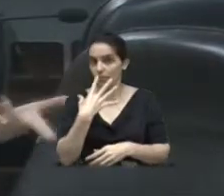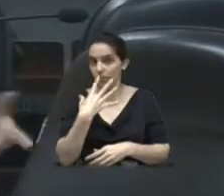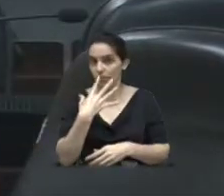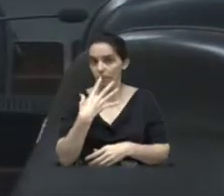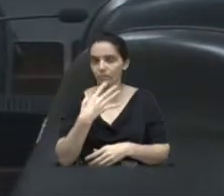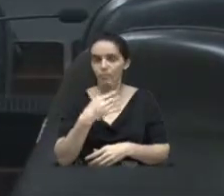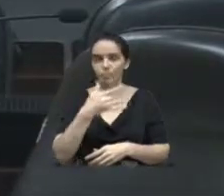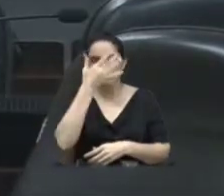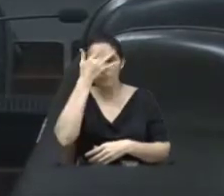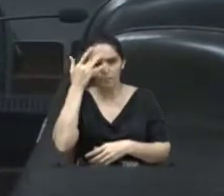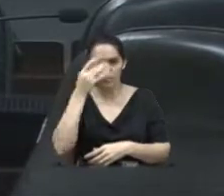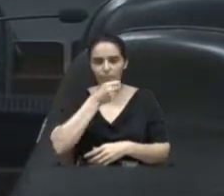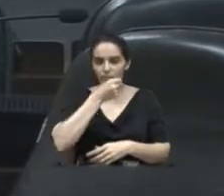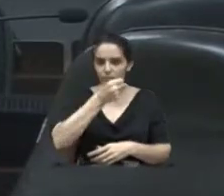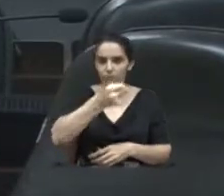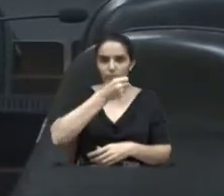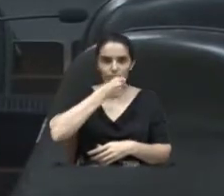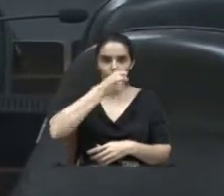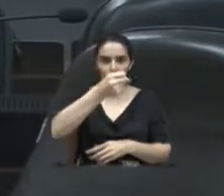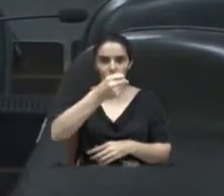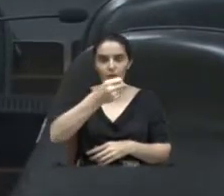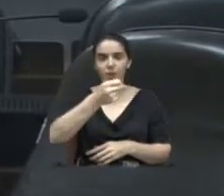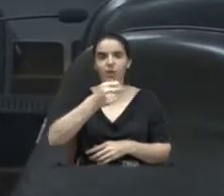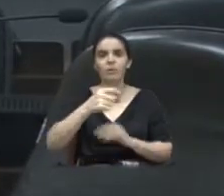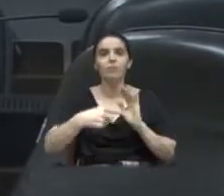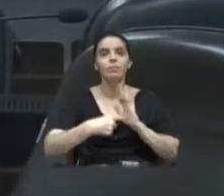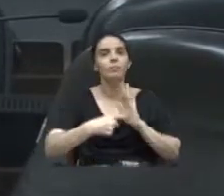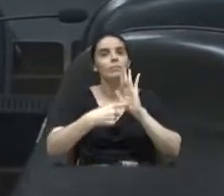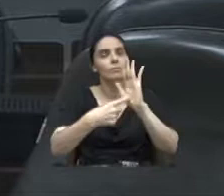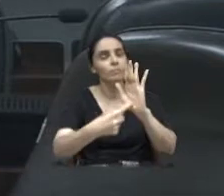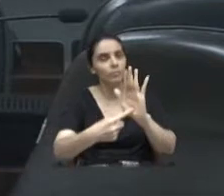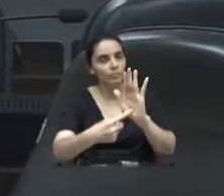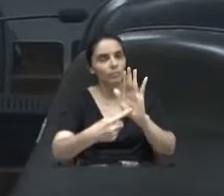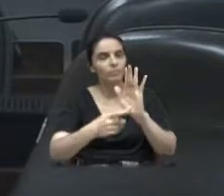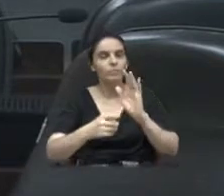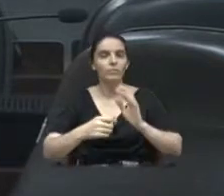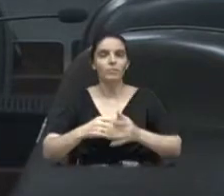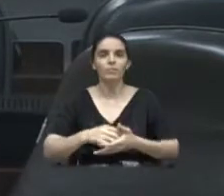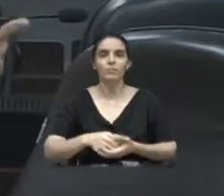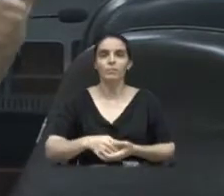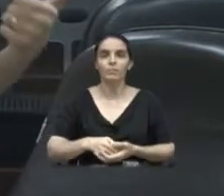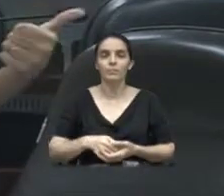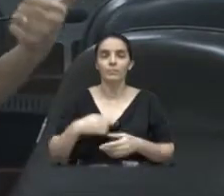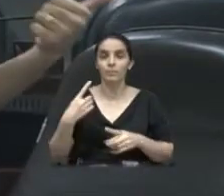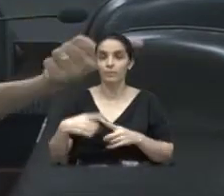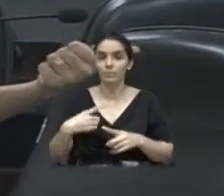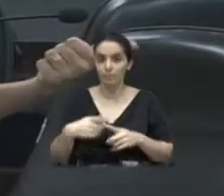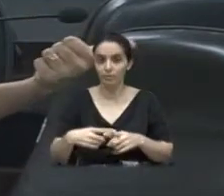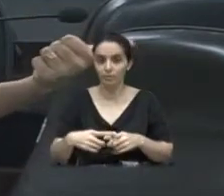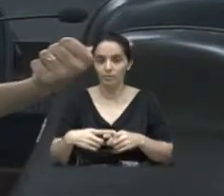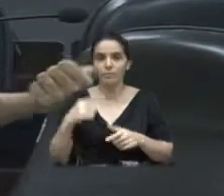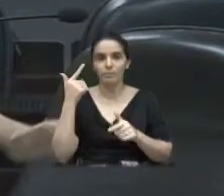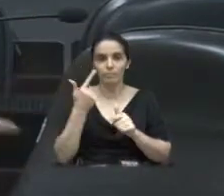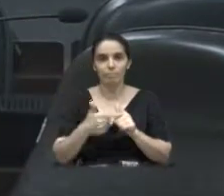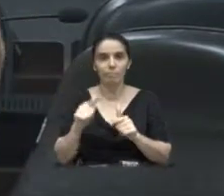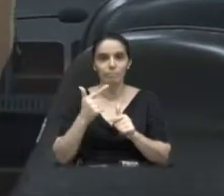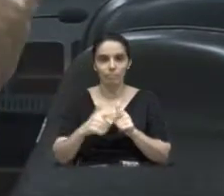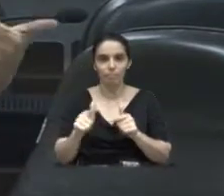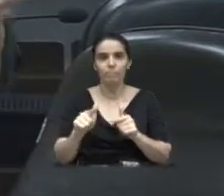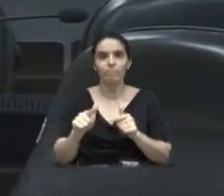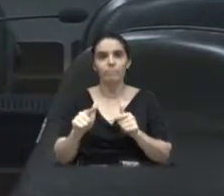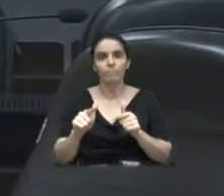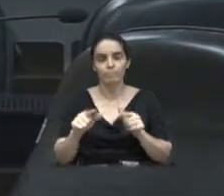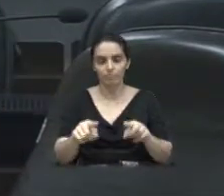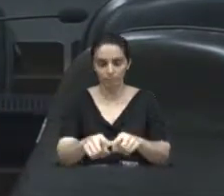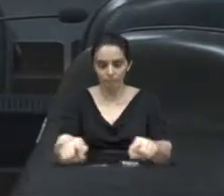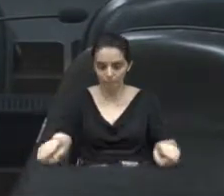sempre colocar e sempre usar as redes sociais para fazer essa divulgação, porque é um dos problemas de contaminação do solo, é um dos